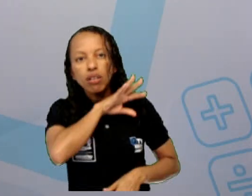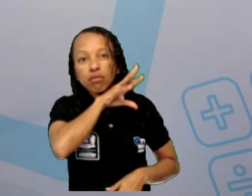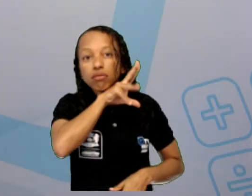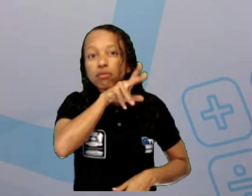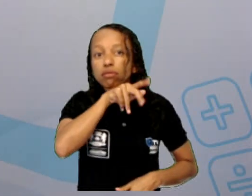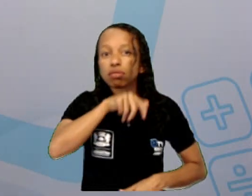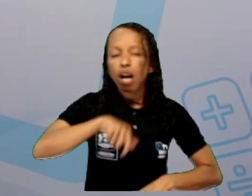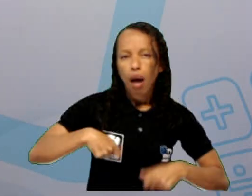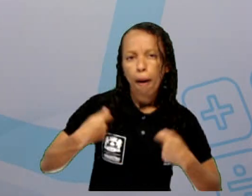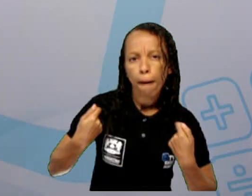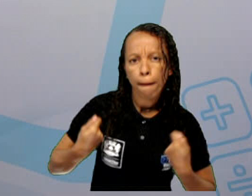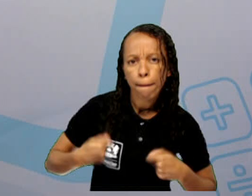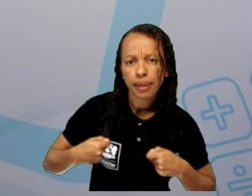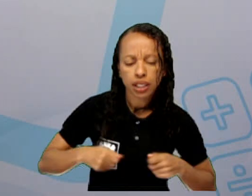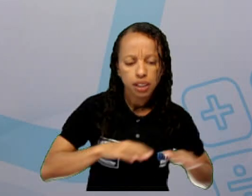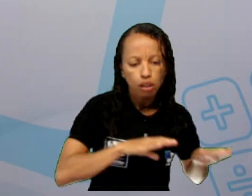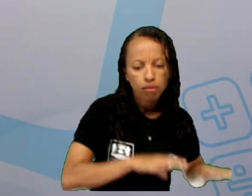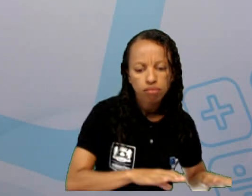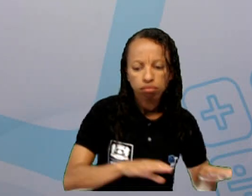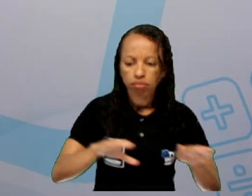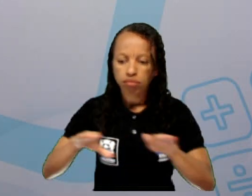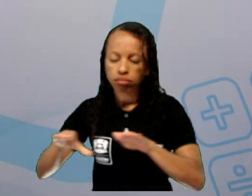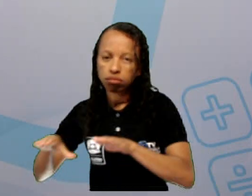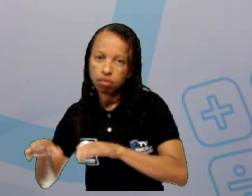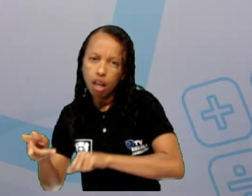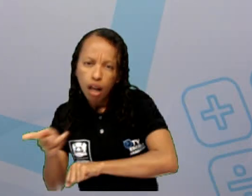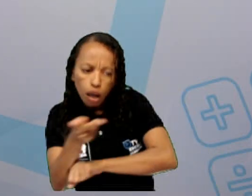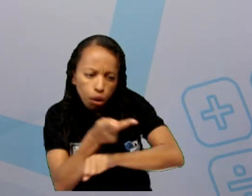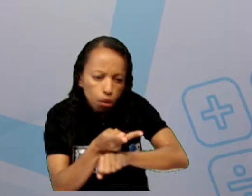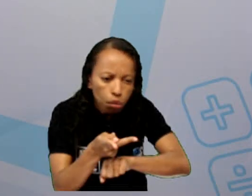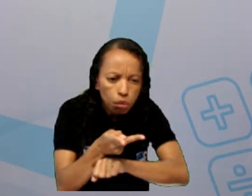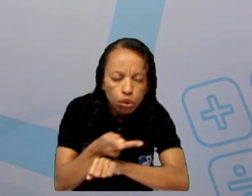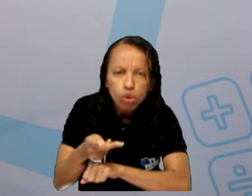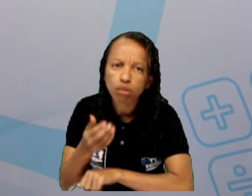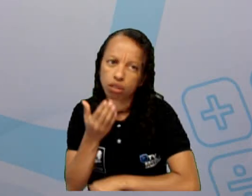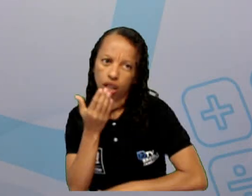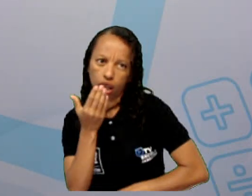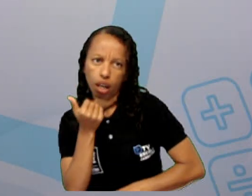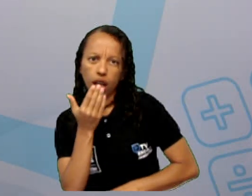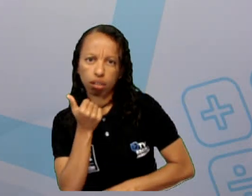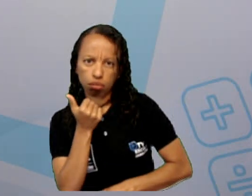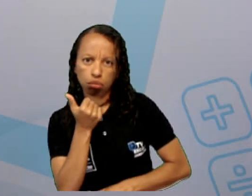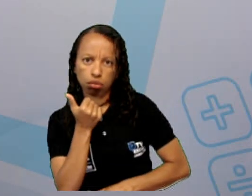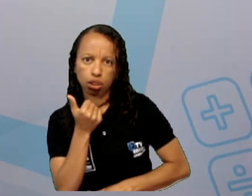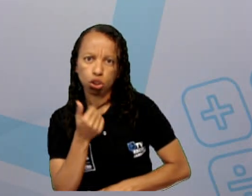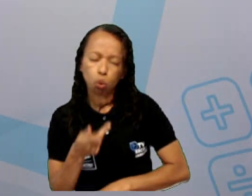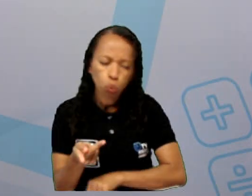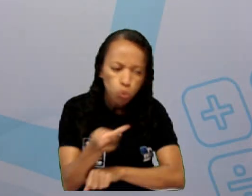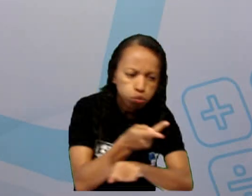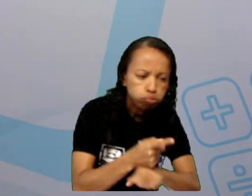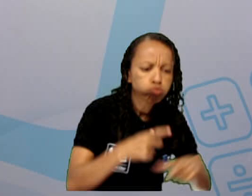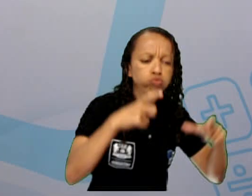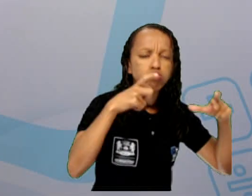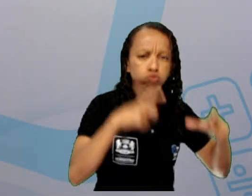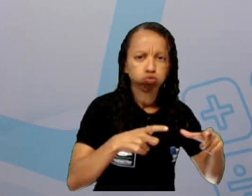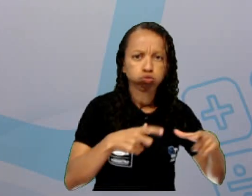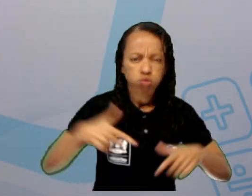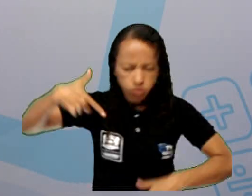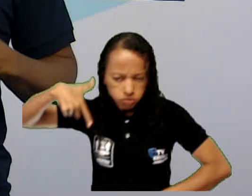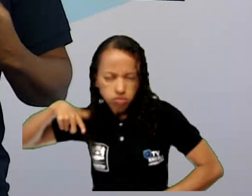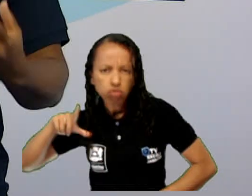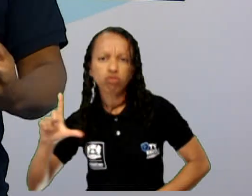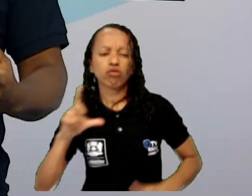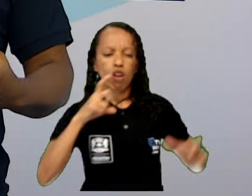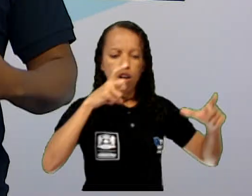se locomover principalmente para buscar alimentos, buscar abrigo, conquistar territórios